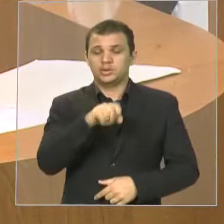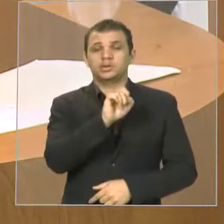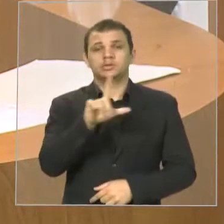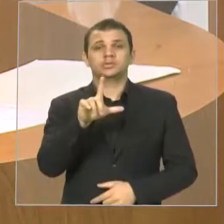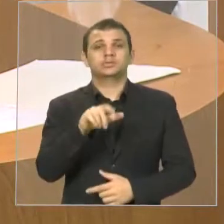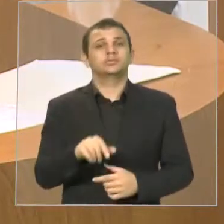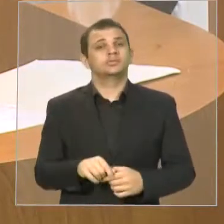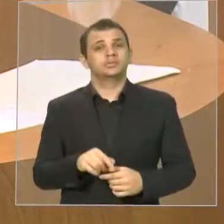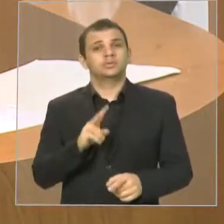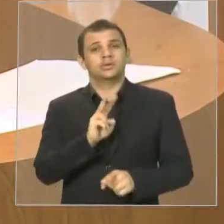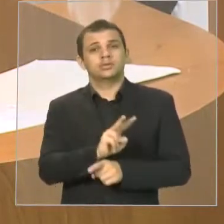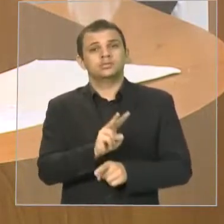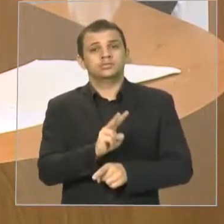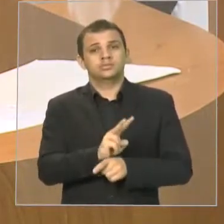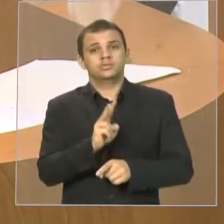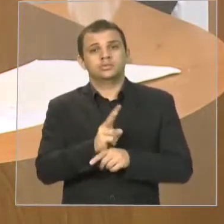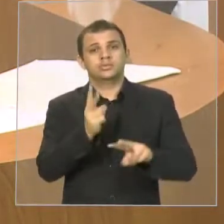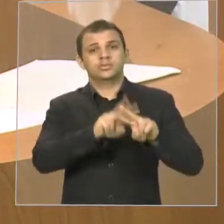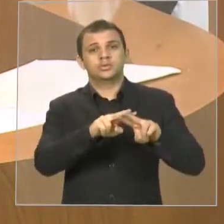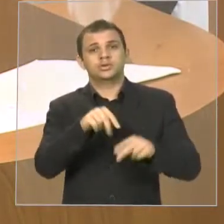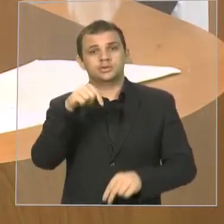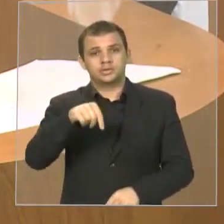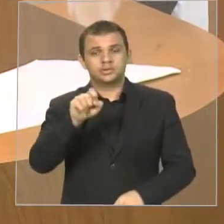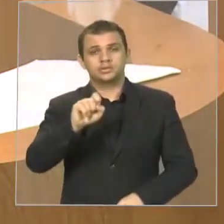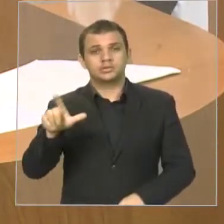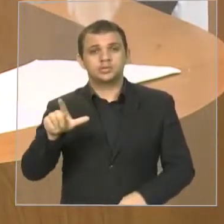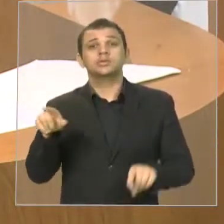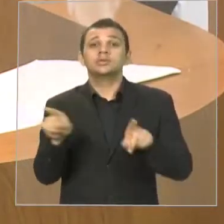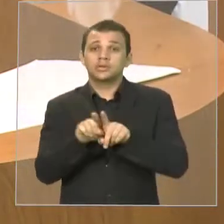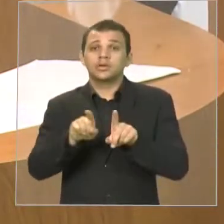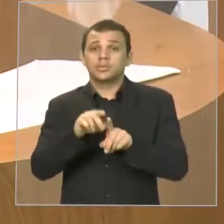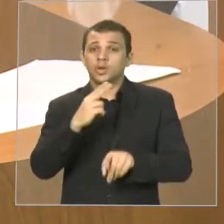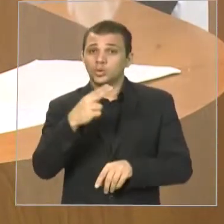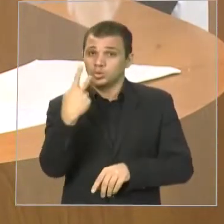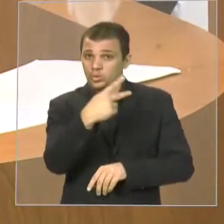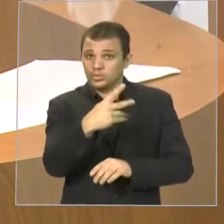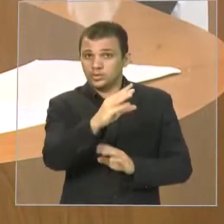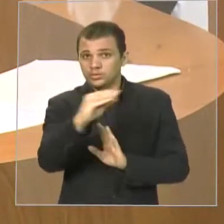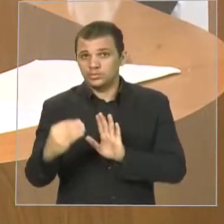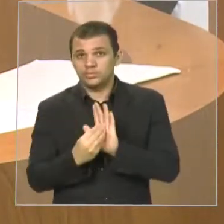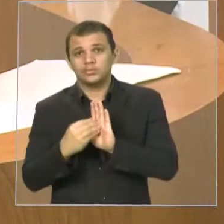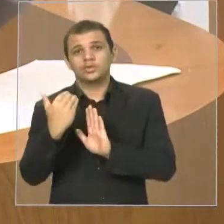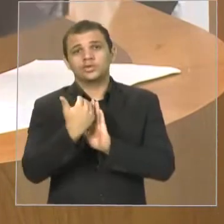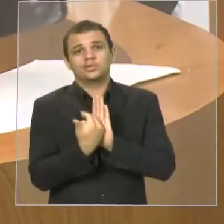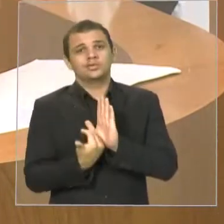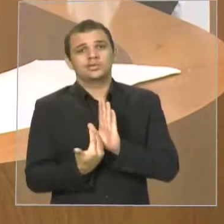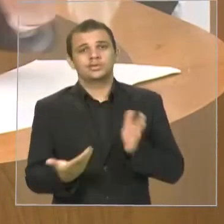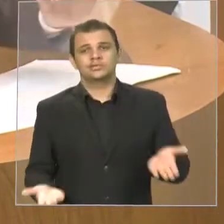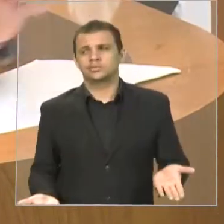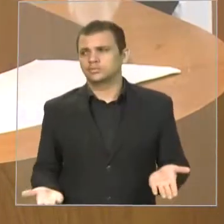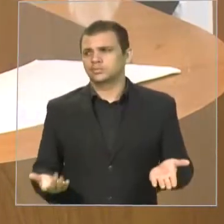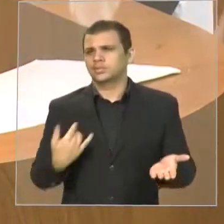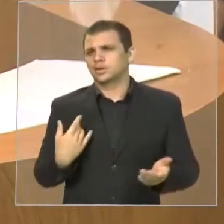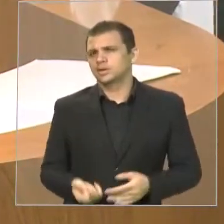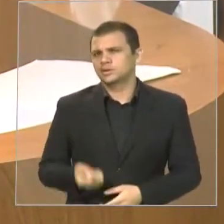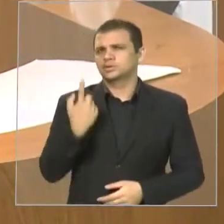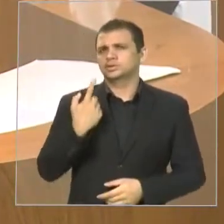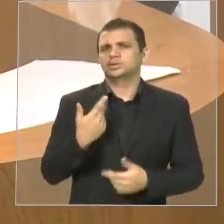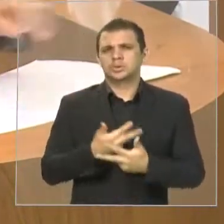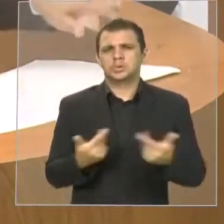está no seletivo lá de Carolina. Então são incoerências, são detalhes, precisamos saber o que está